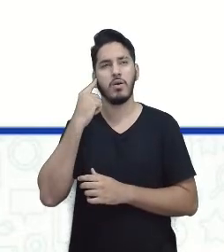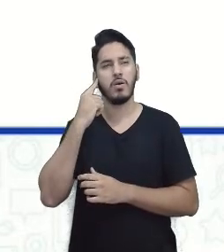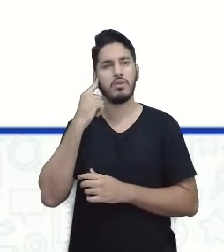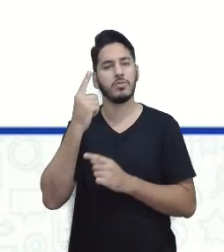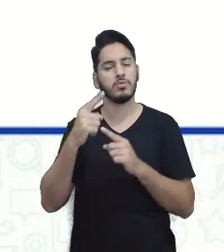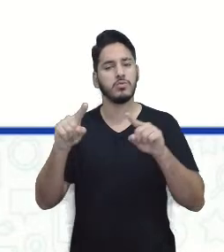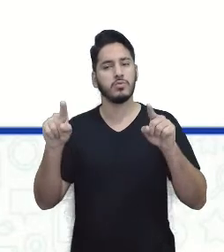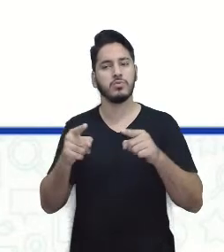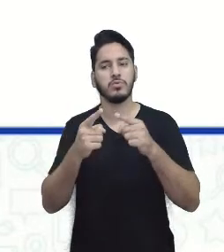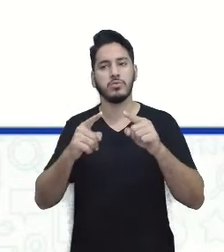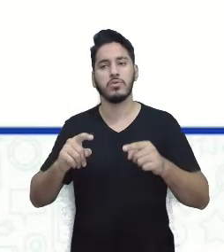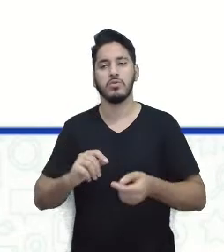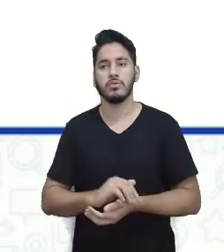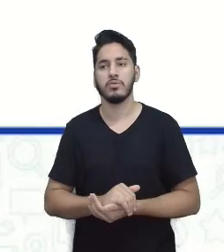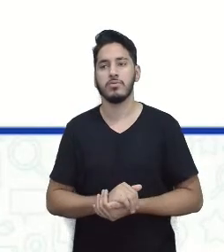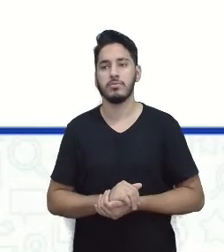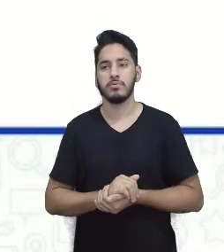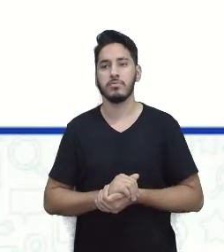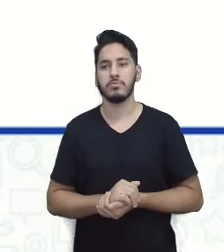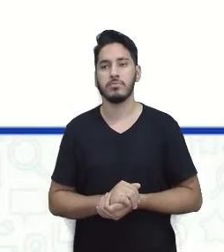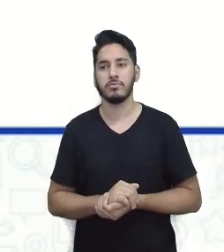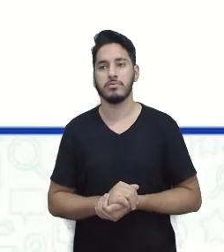música.